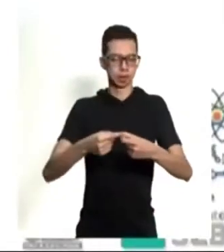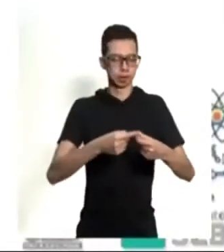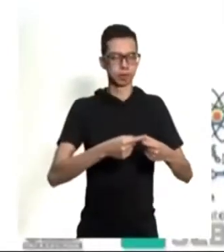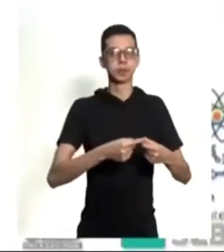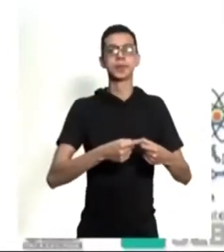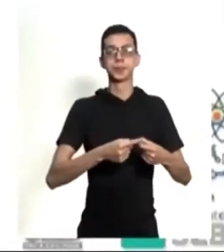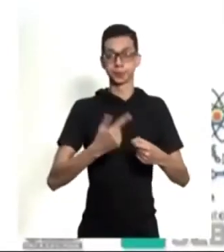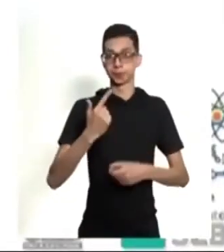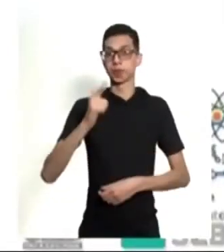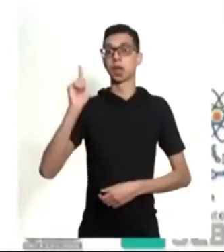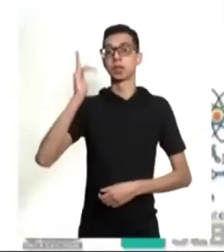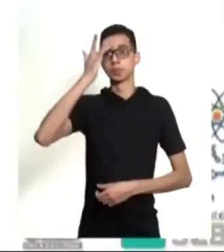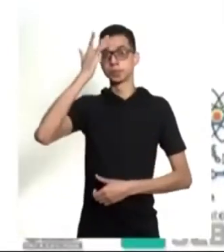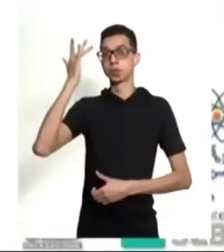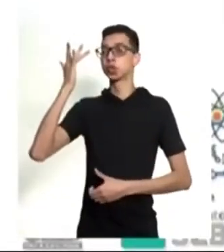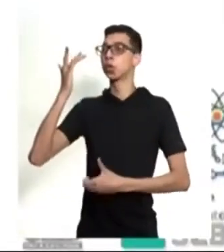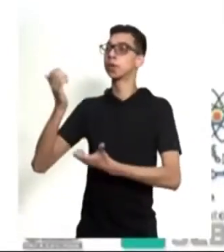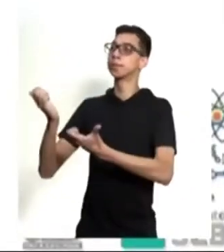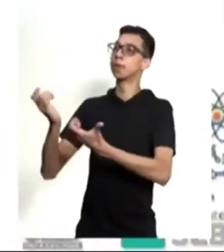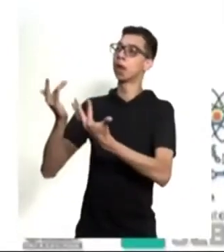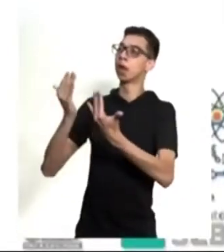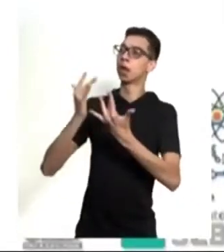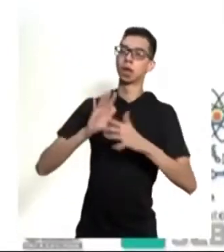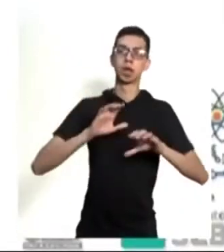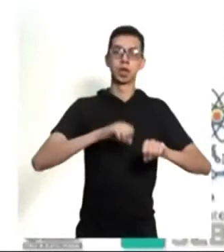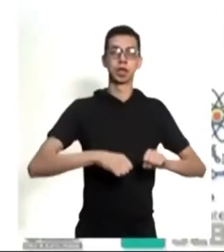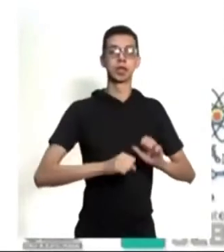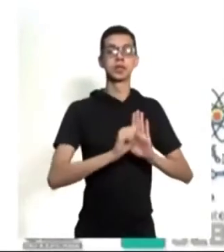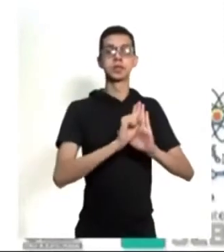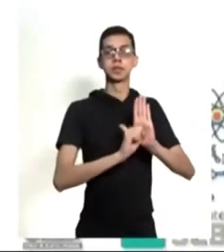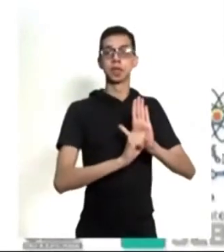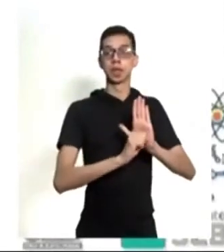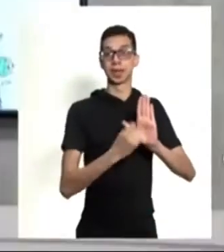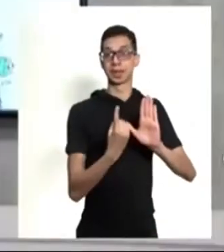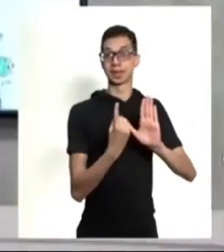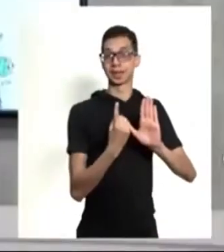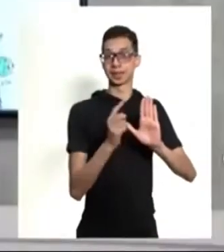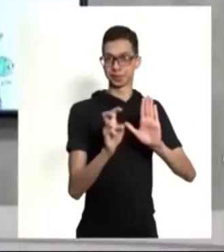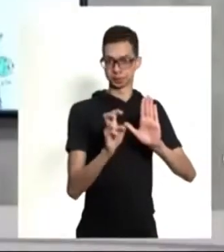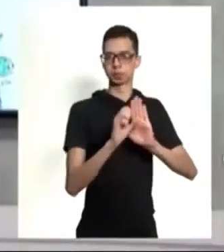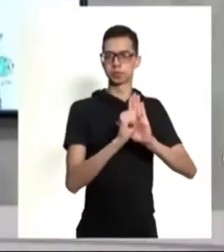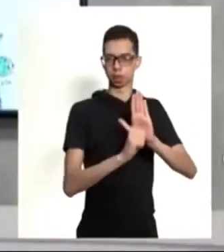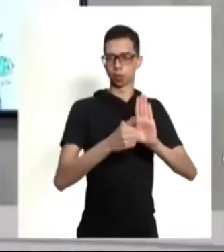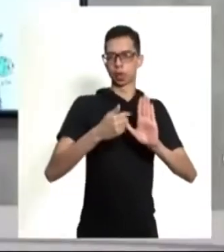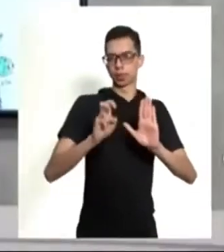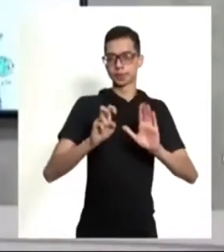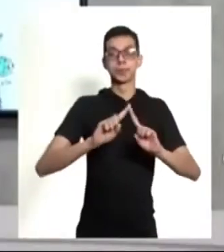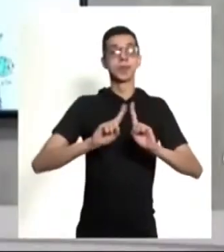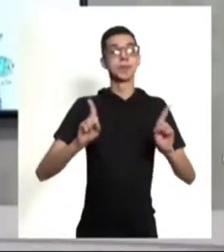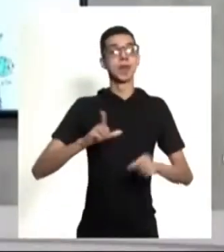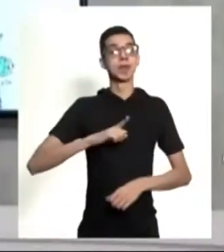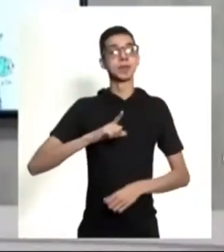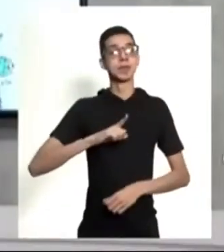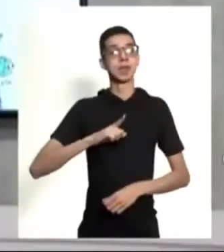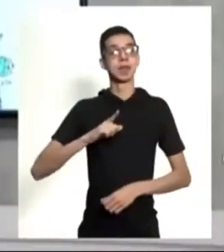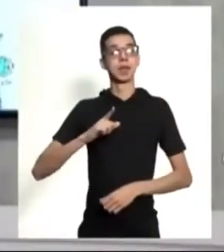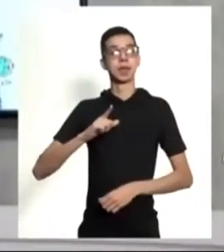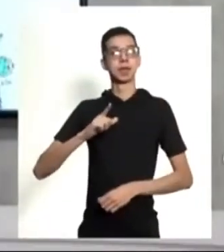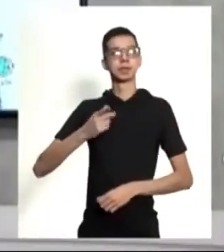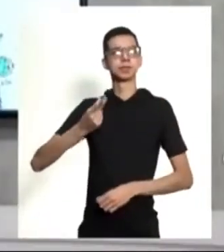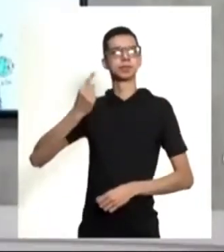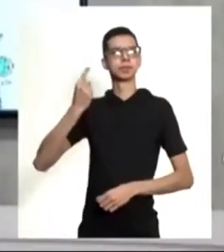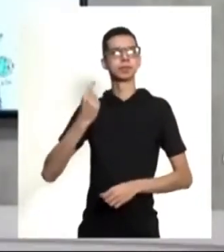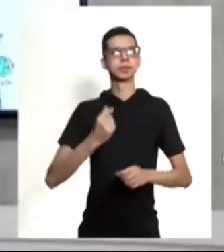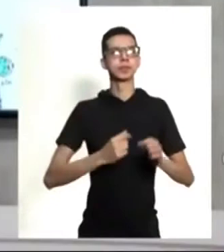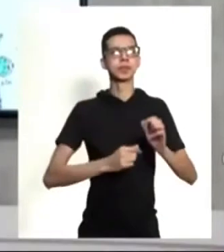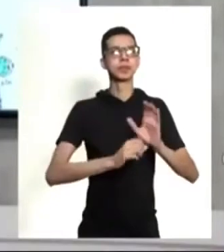os colonizadores chegaram aqui, lá no século, enfim, eles chegaram no século XV, mas desde o século XVI nós temos cidades. Mas a gente